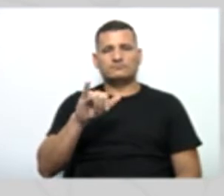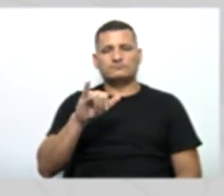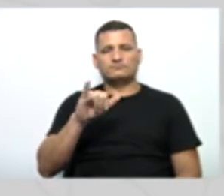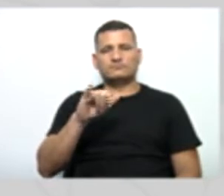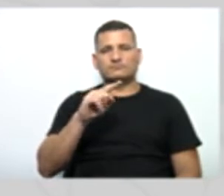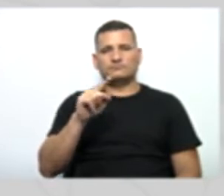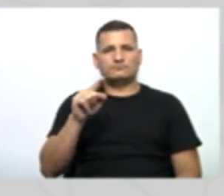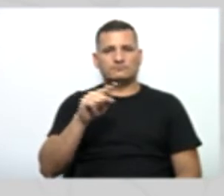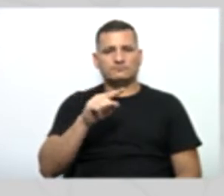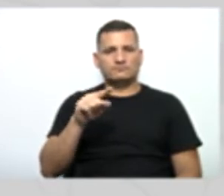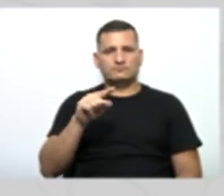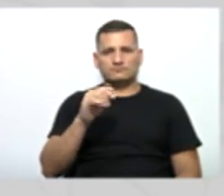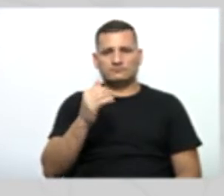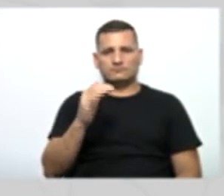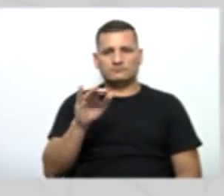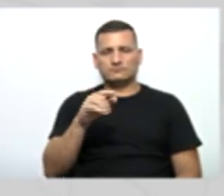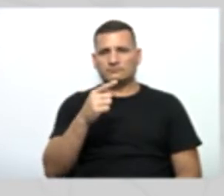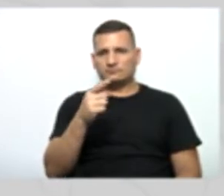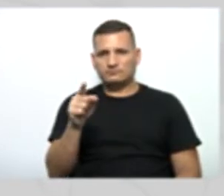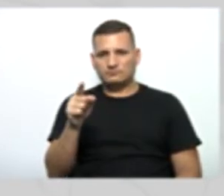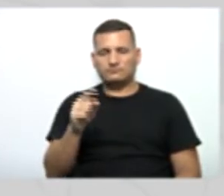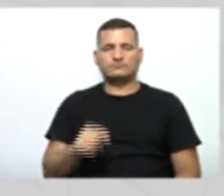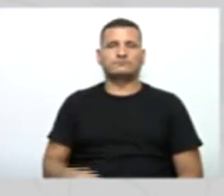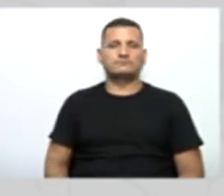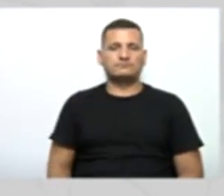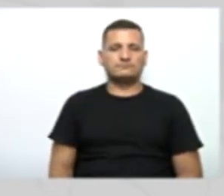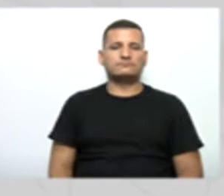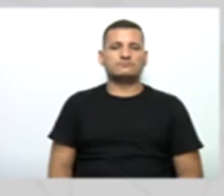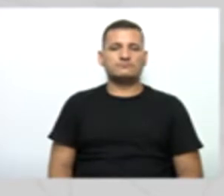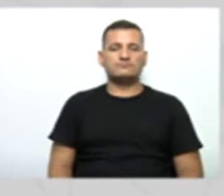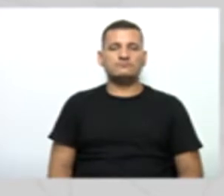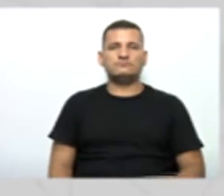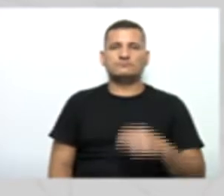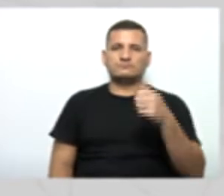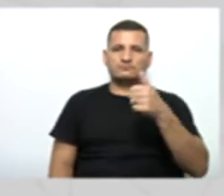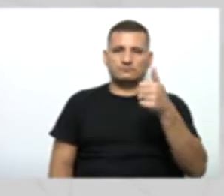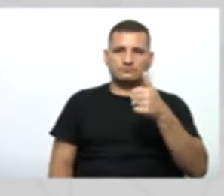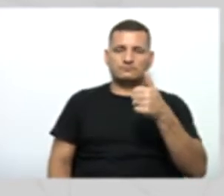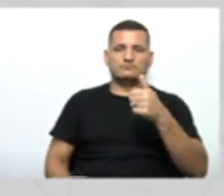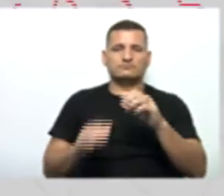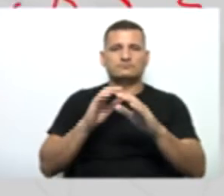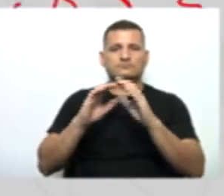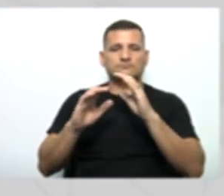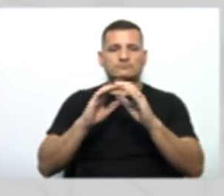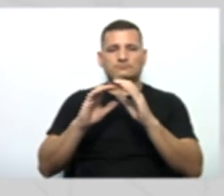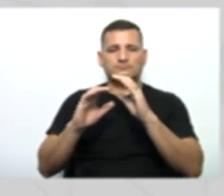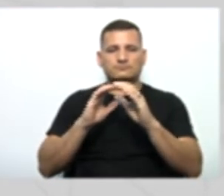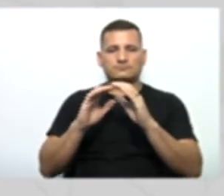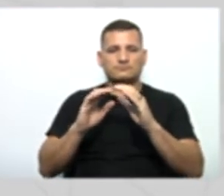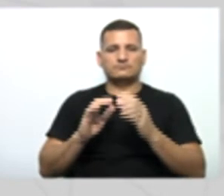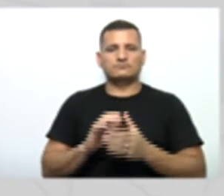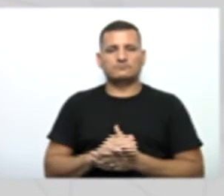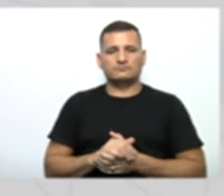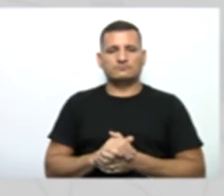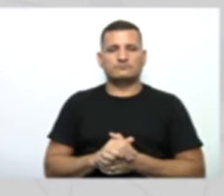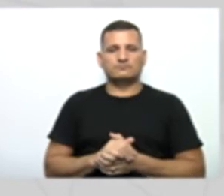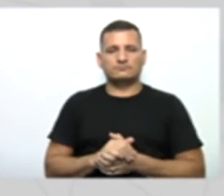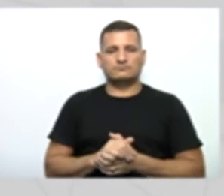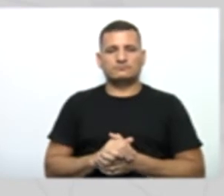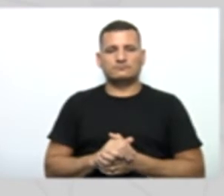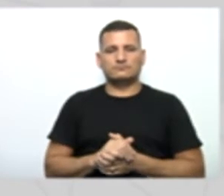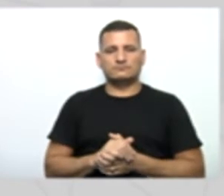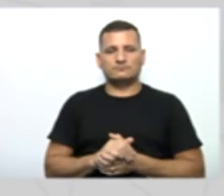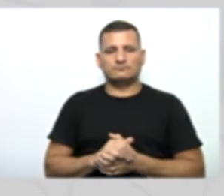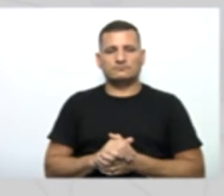relacionamento, ó. Veja bem, ó. O primeiro foi a comunicação, ó. Vou até voltar aqui com vocês, ó. O